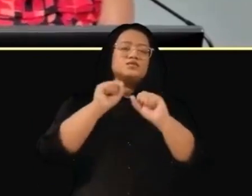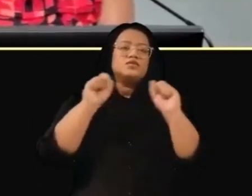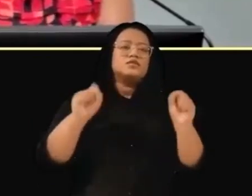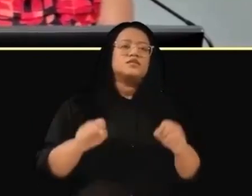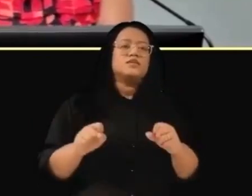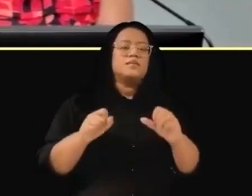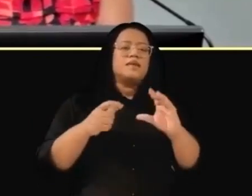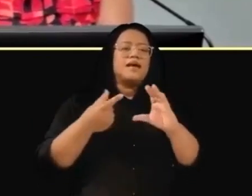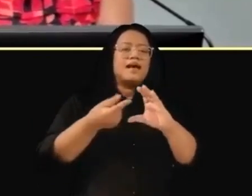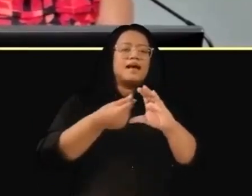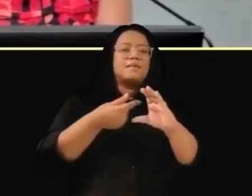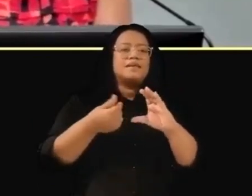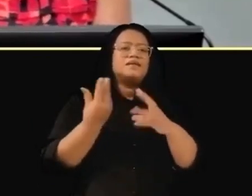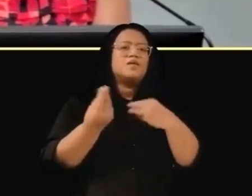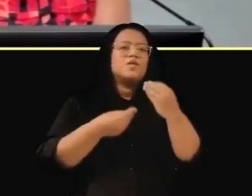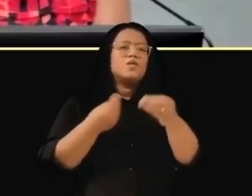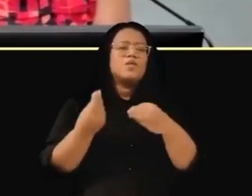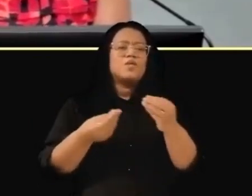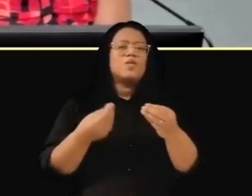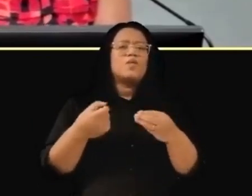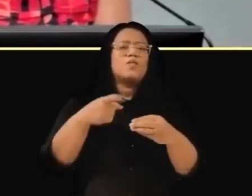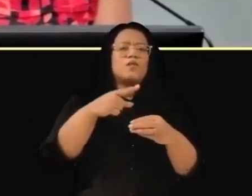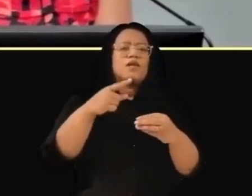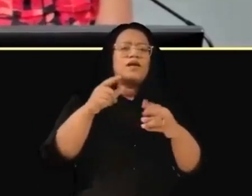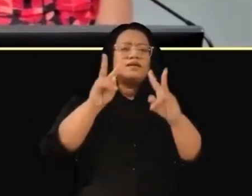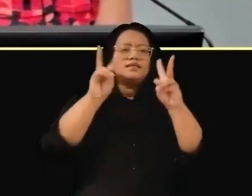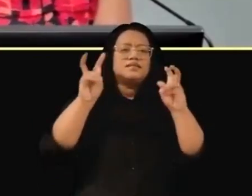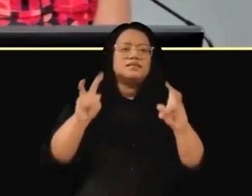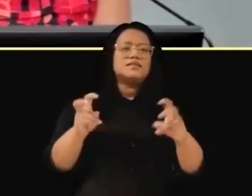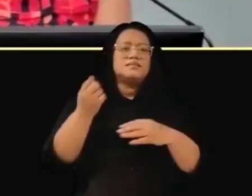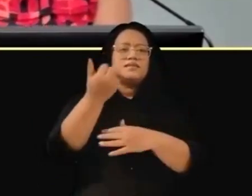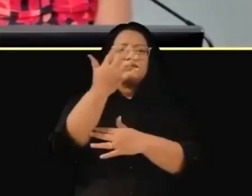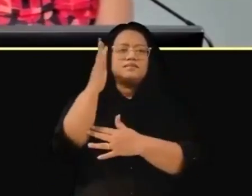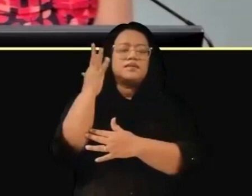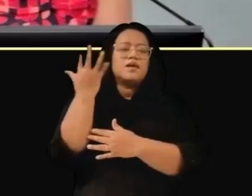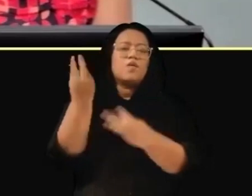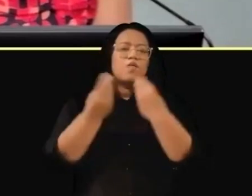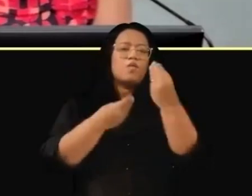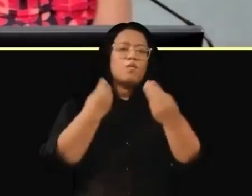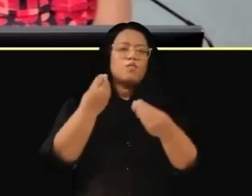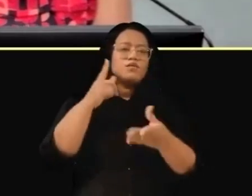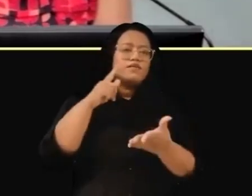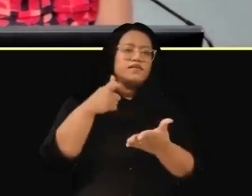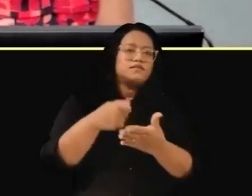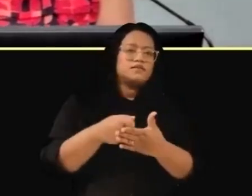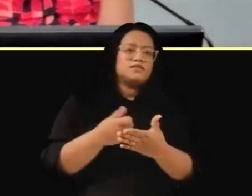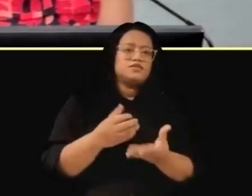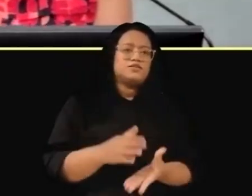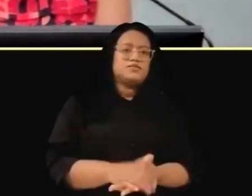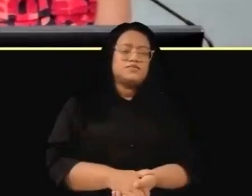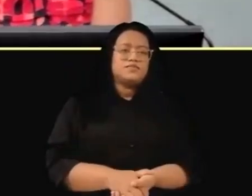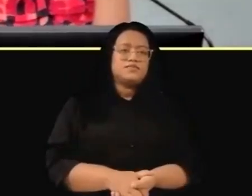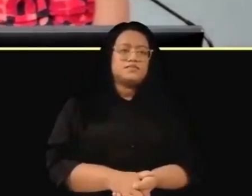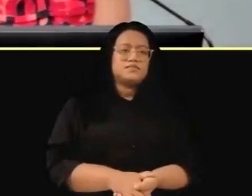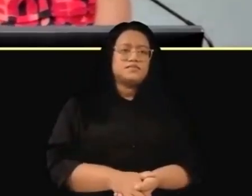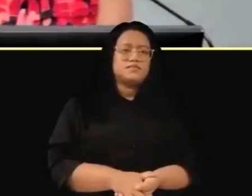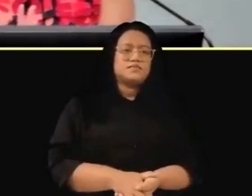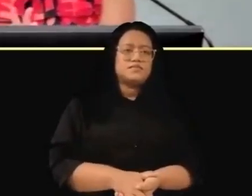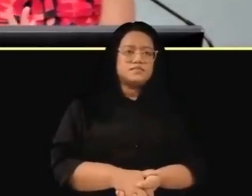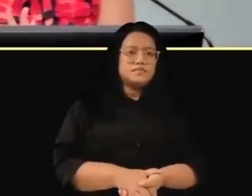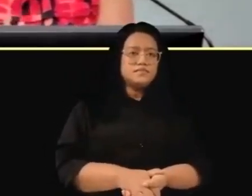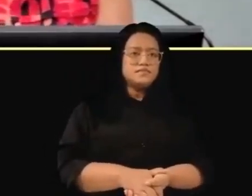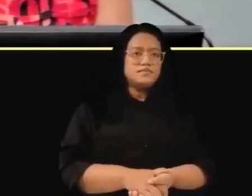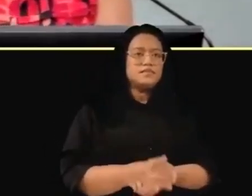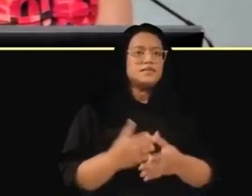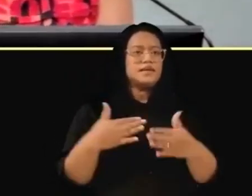como essas questões ambientais vão ser tratadas, né? E aí, a partir dessas